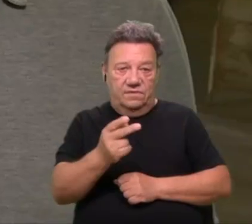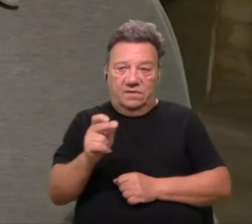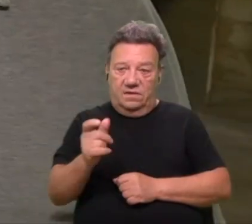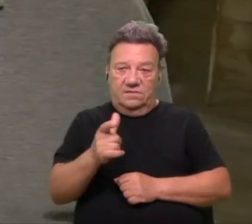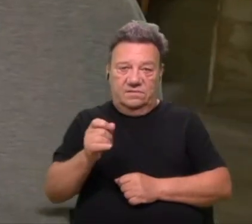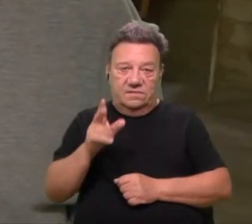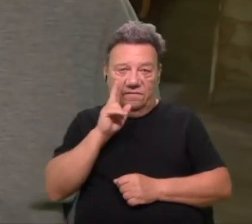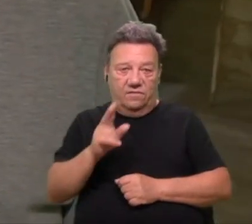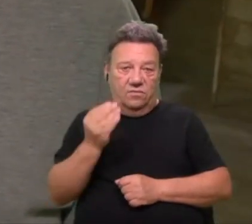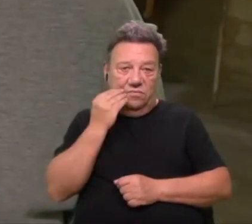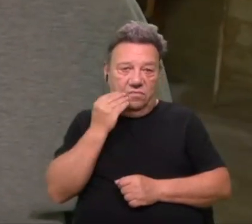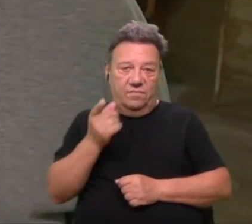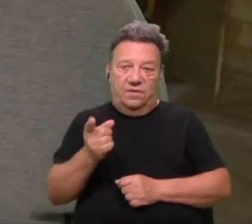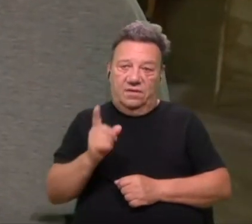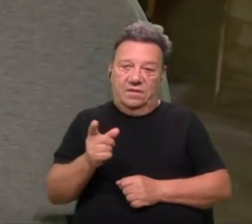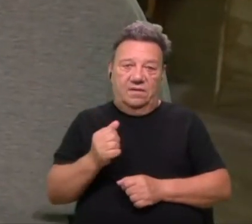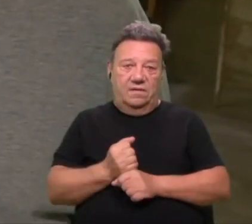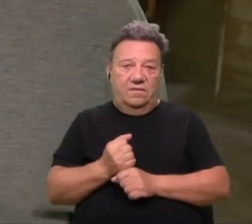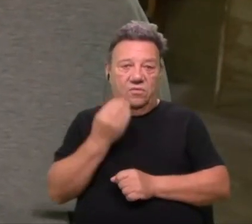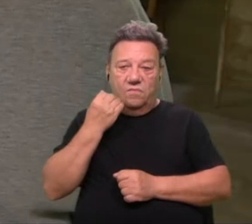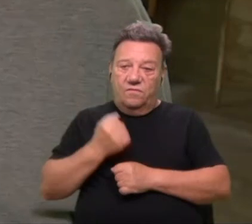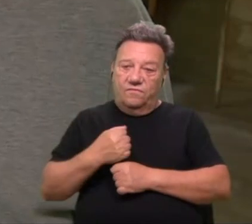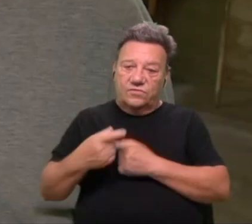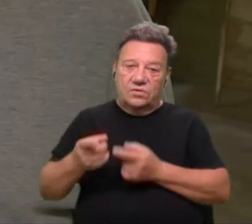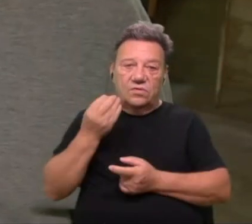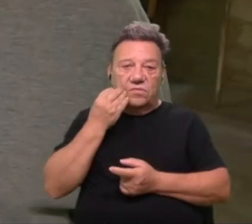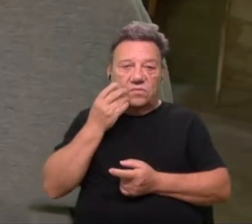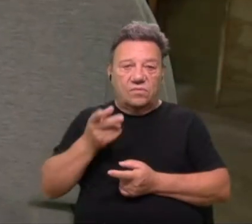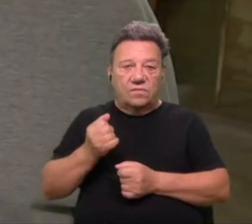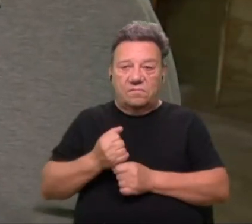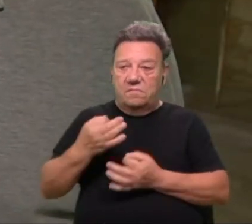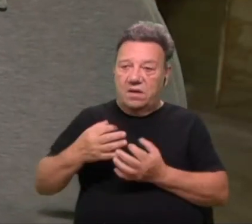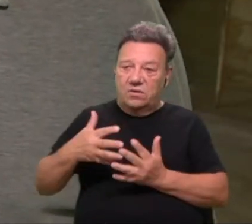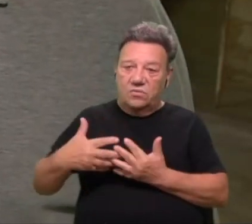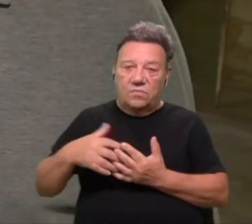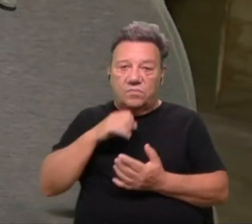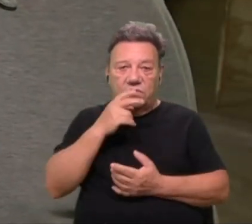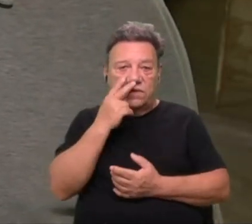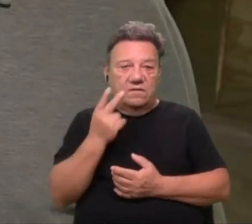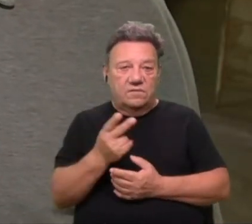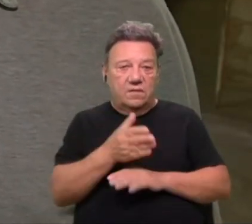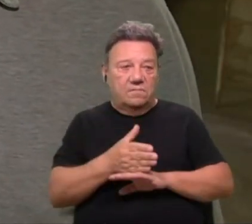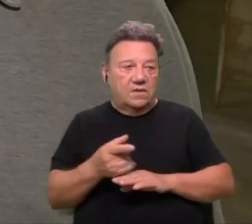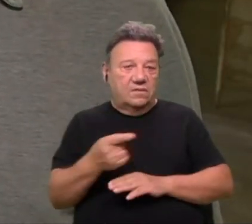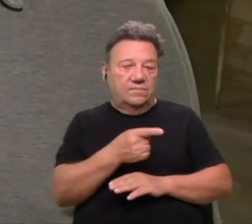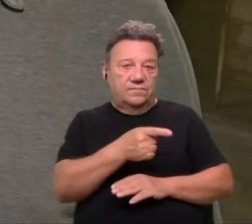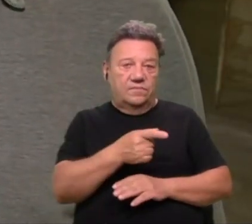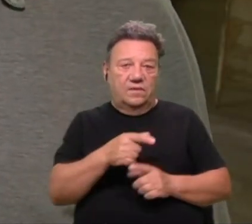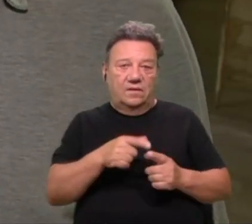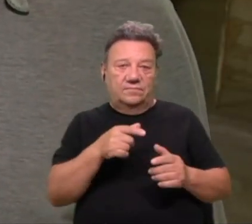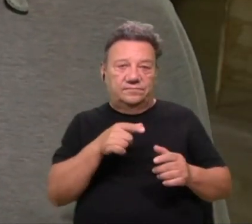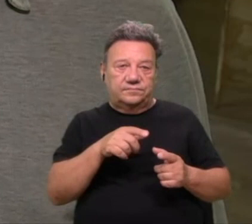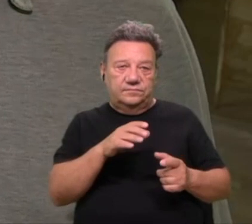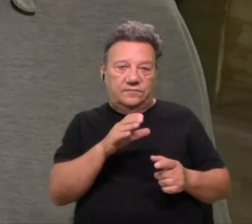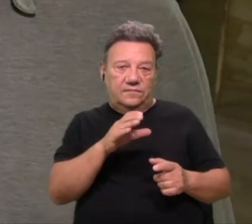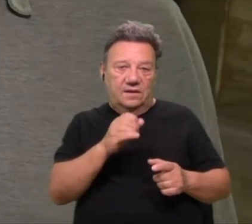como é que é como é que é a senha funciona qual é o funcionamento podem visitar a parte do Caboclo